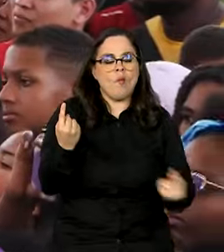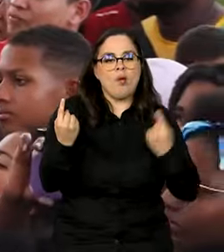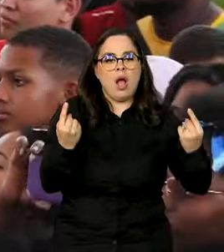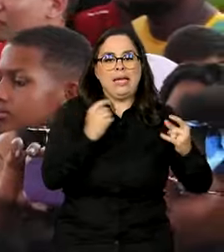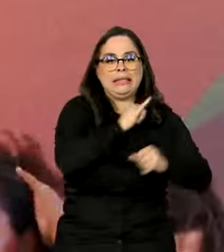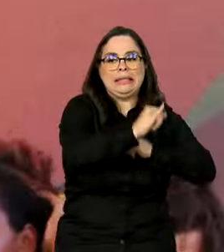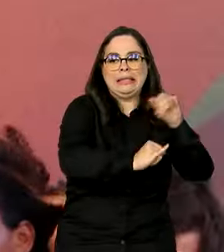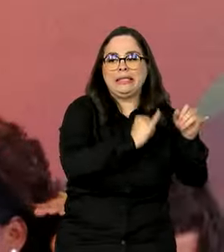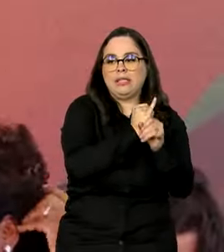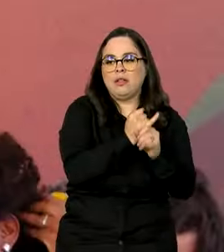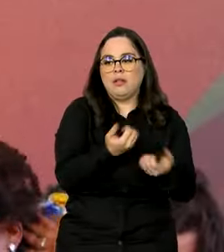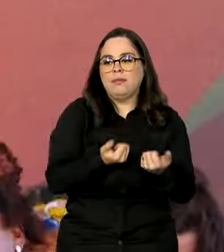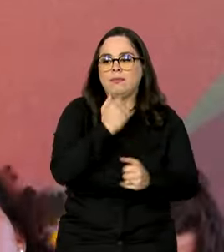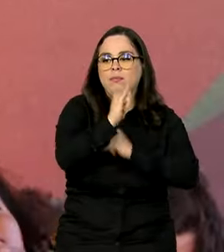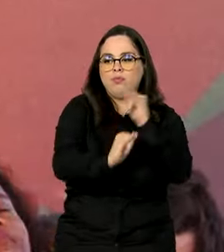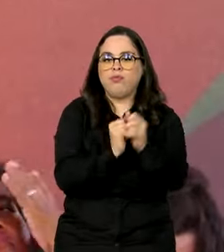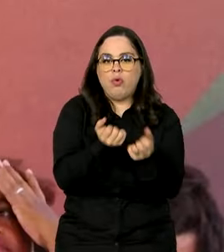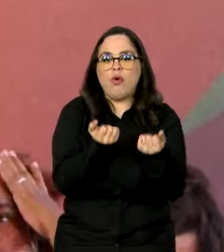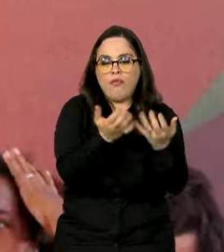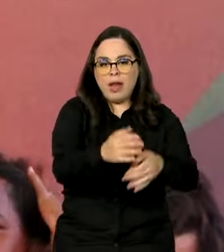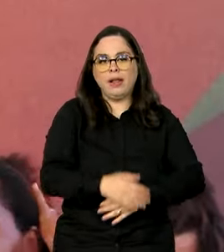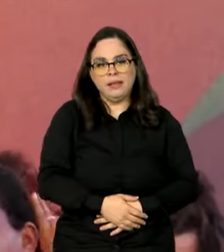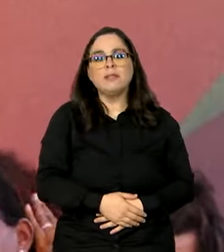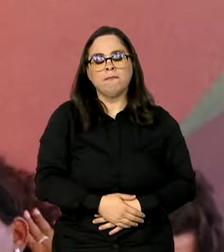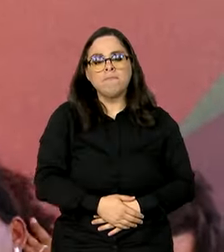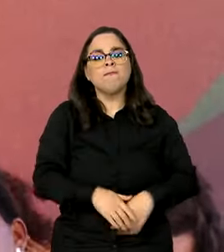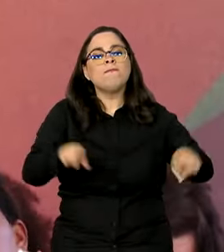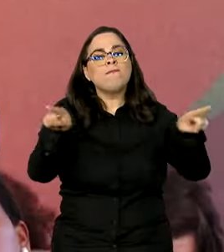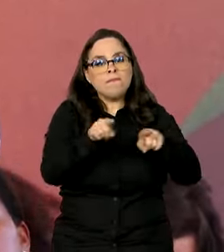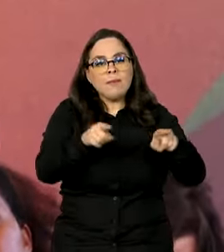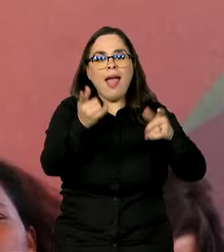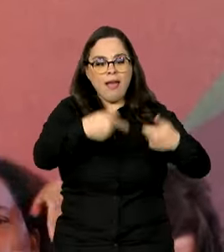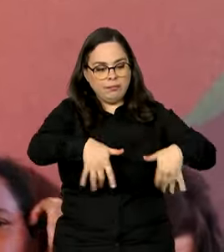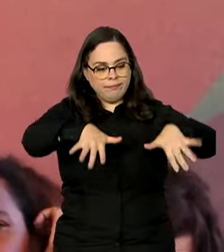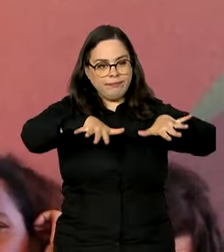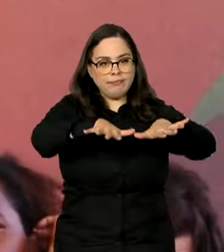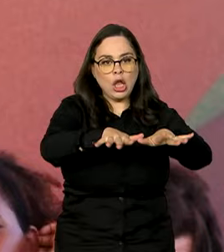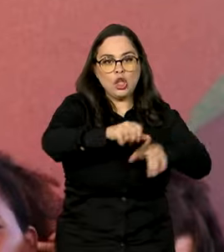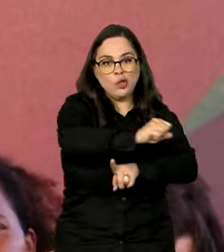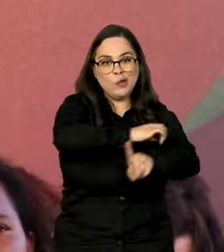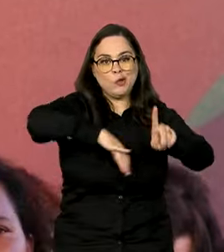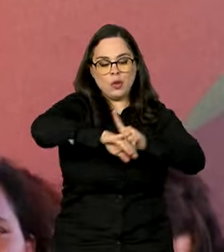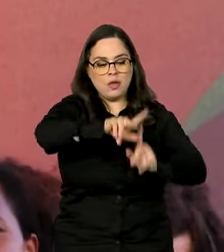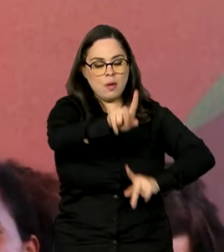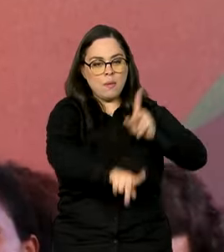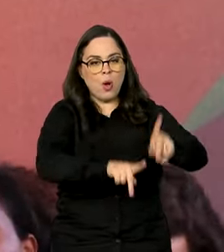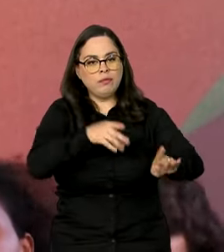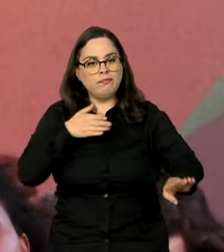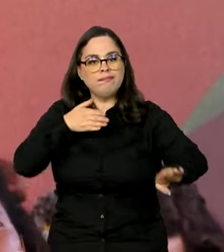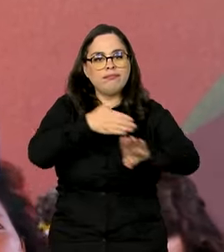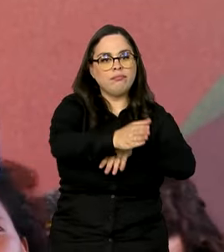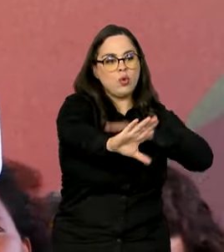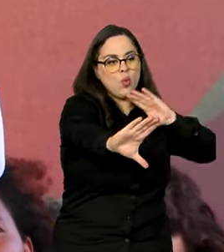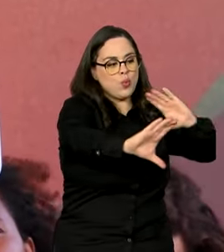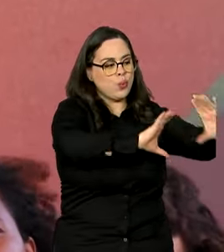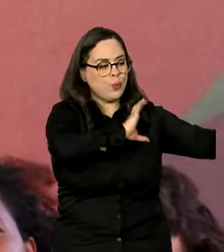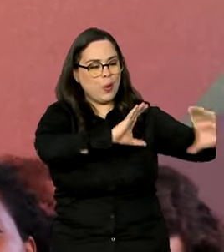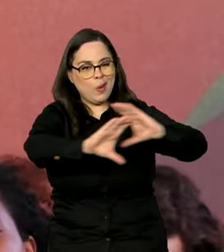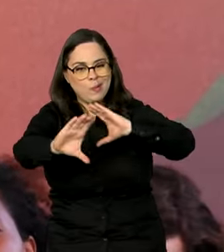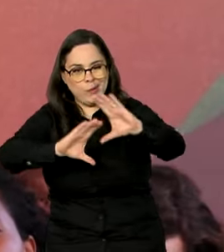mundo virtual. Hoje faz parte de uma verdadeira inclusão social do povo ter acesso à comunicação,